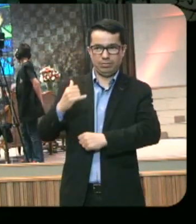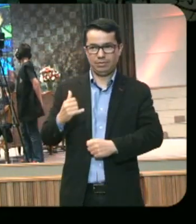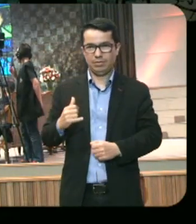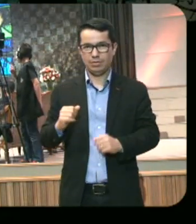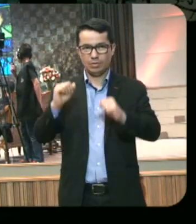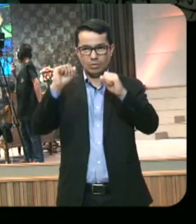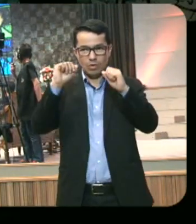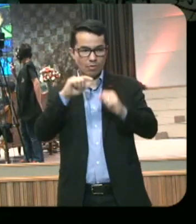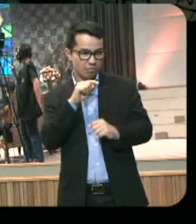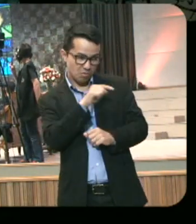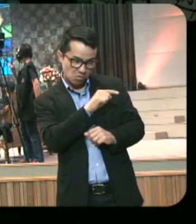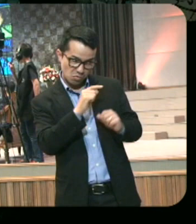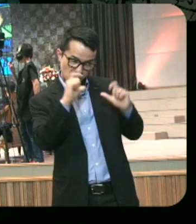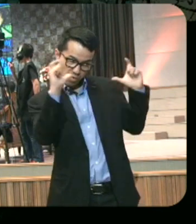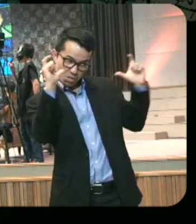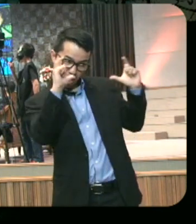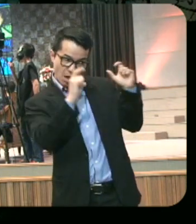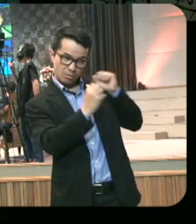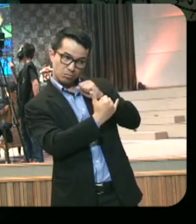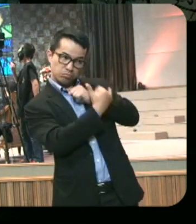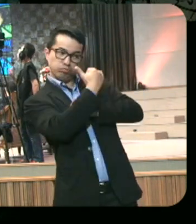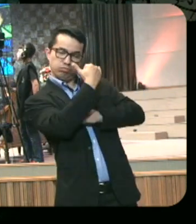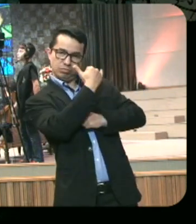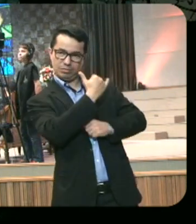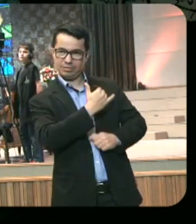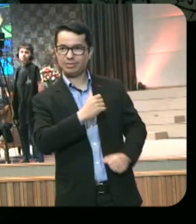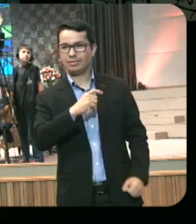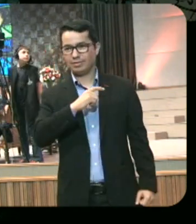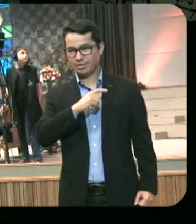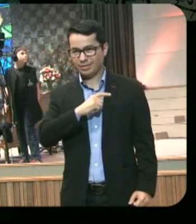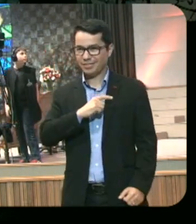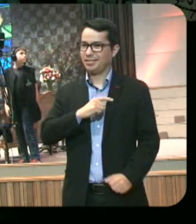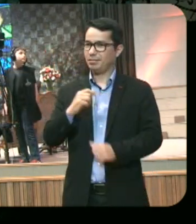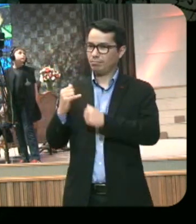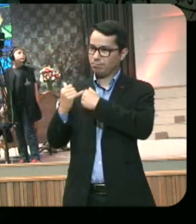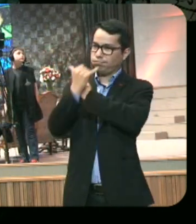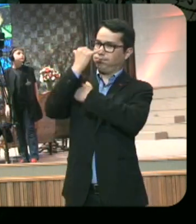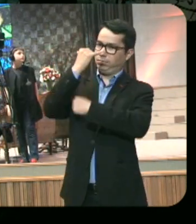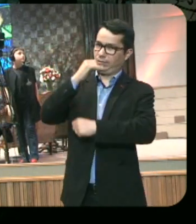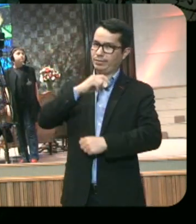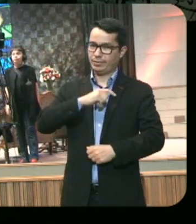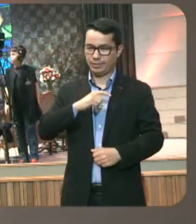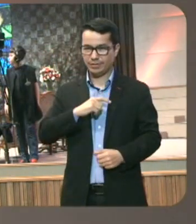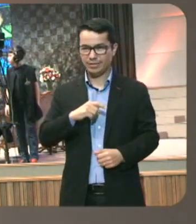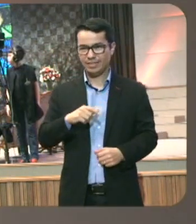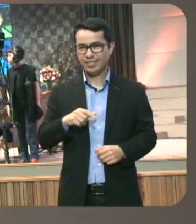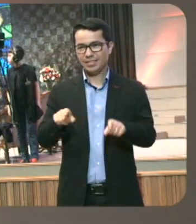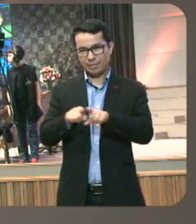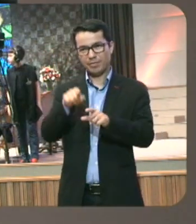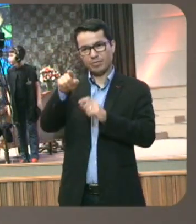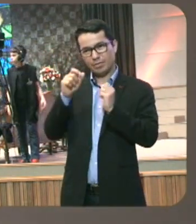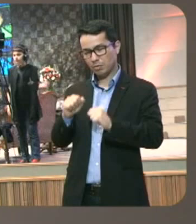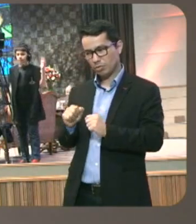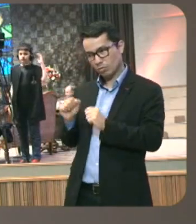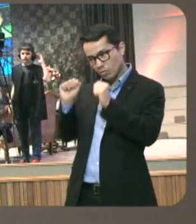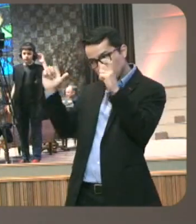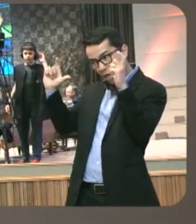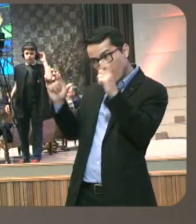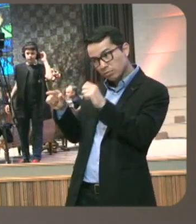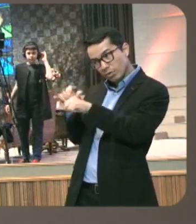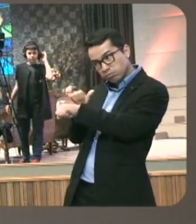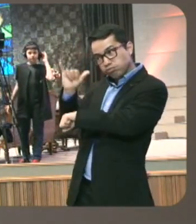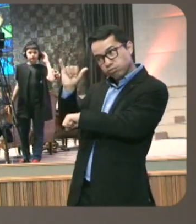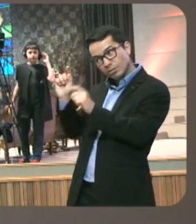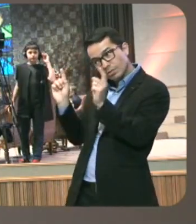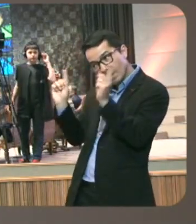ó, cuidado, não seja enganado, tá? Agora escuta alguém dizer isso para você